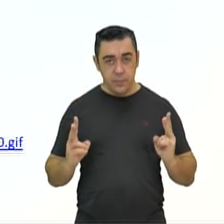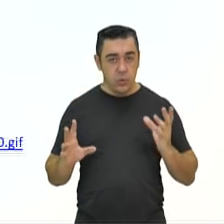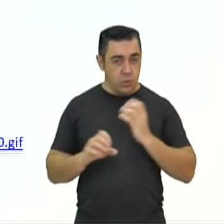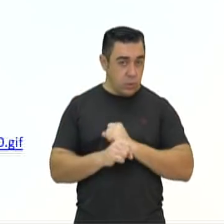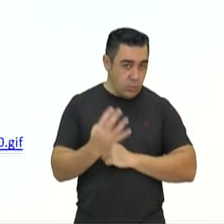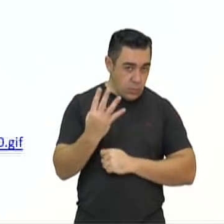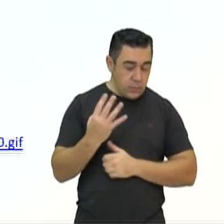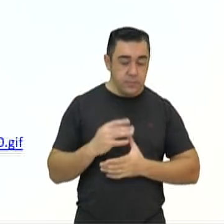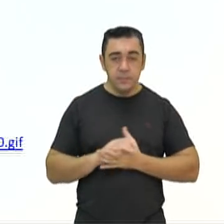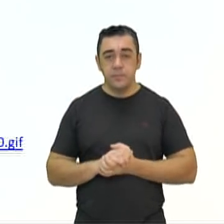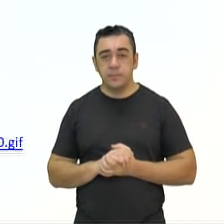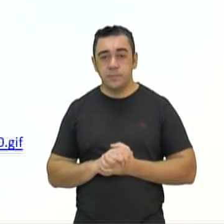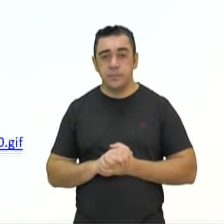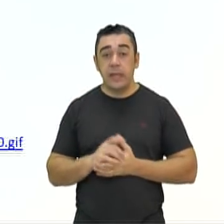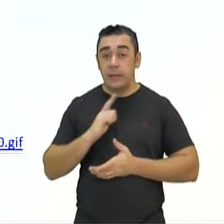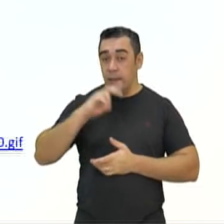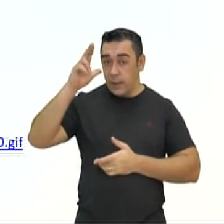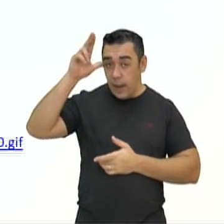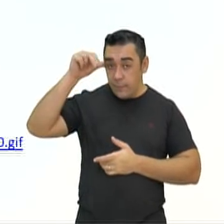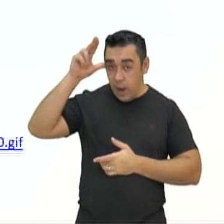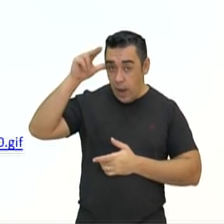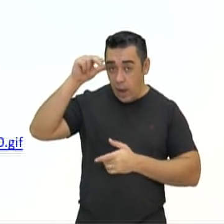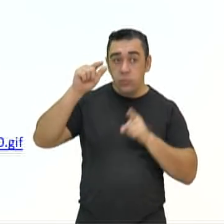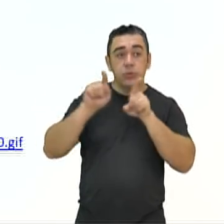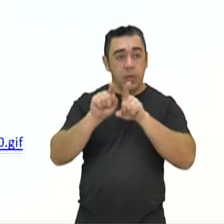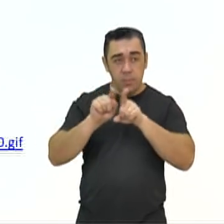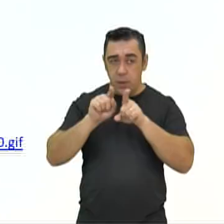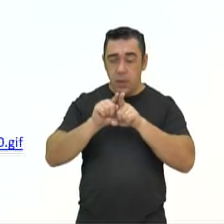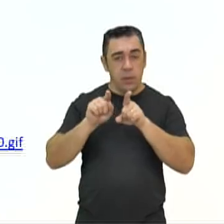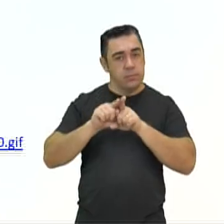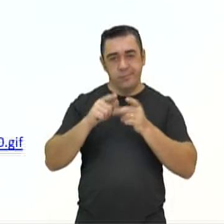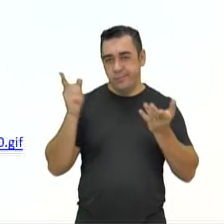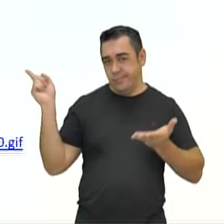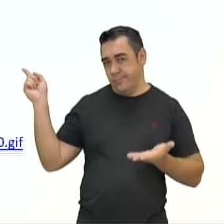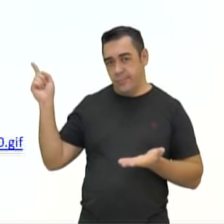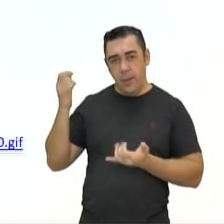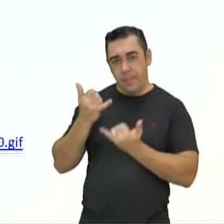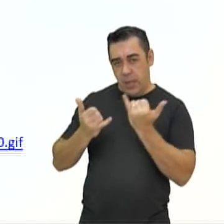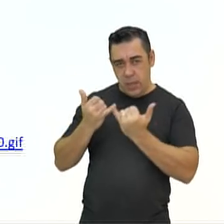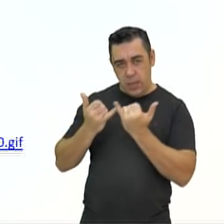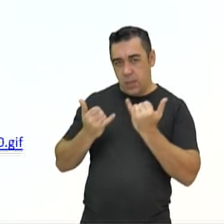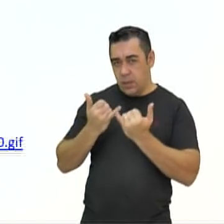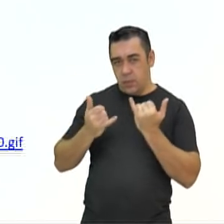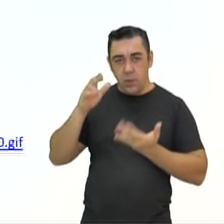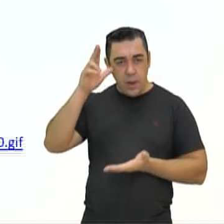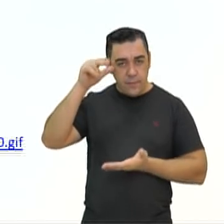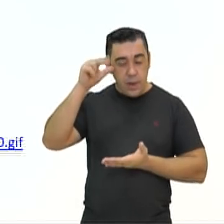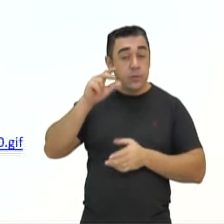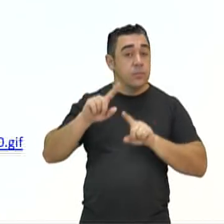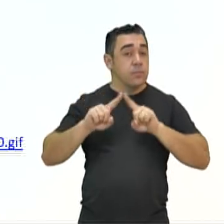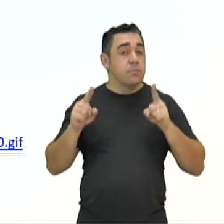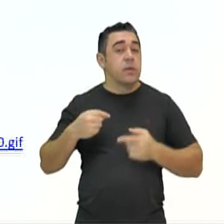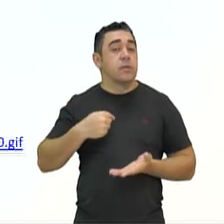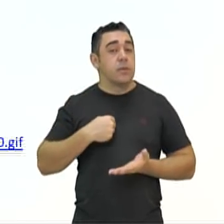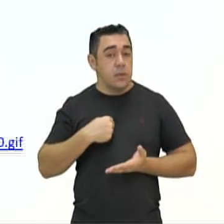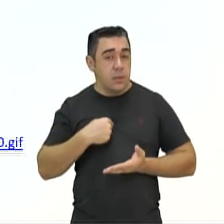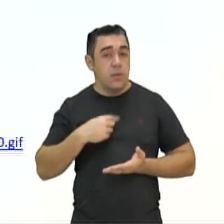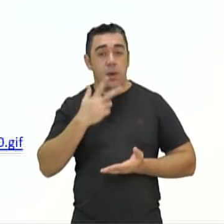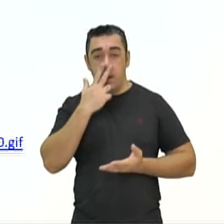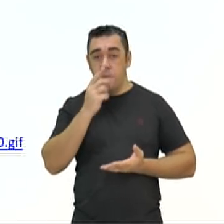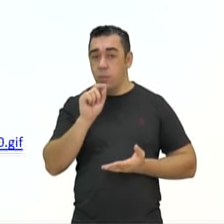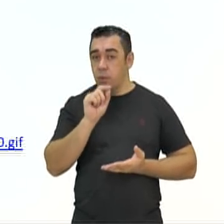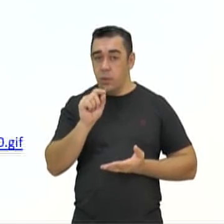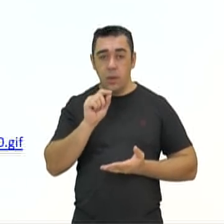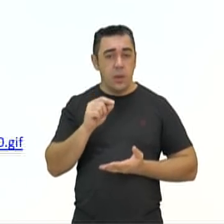jogador. O cavalo é bem a forma do cavalo, não tem como errar essa peça. Só que eu, particularmente, acho que ele tem uma